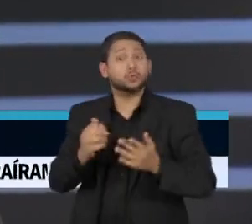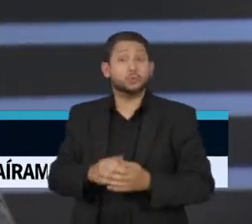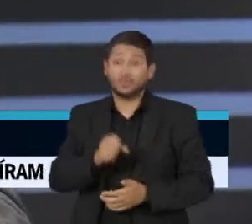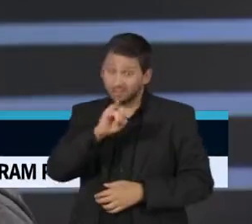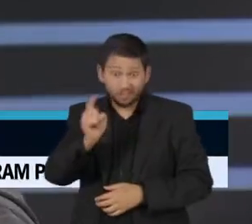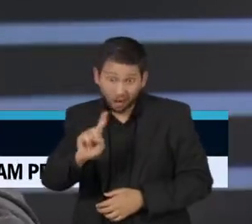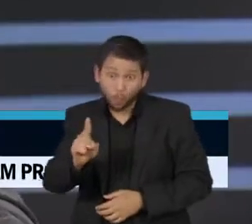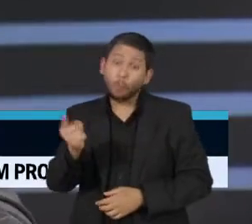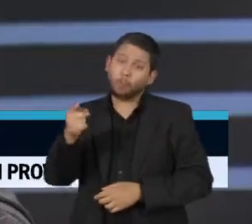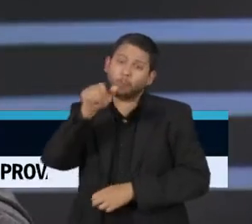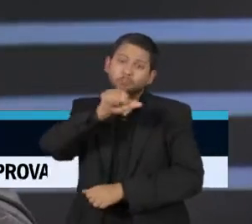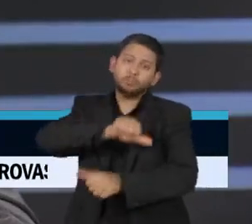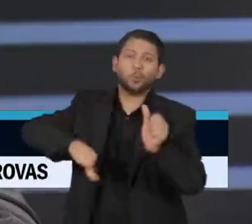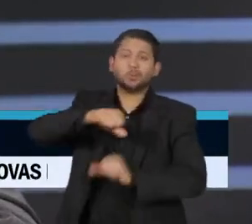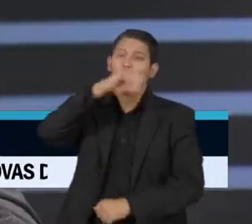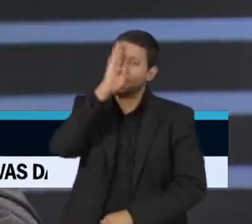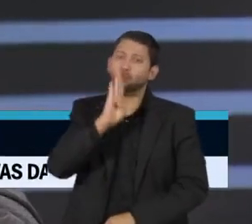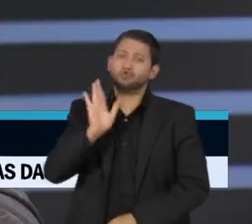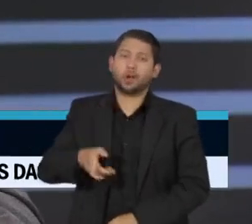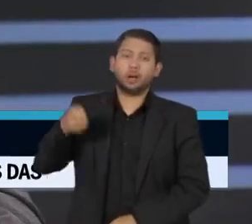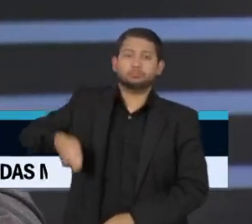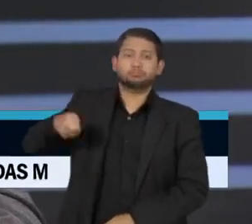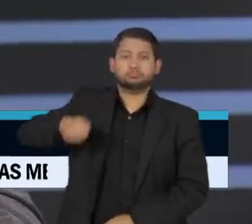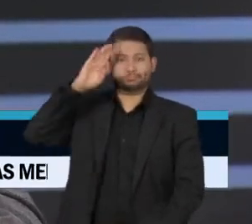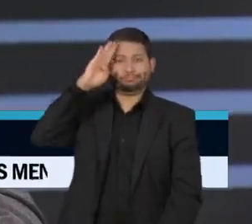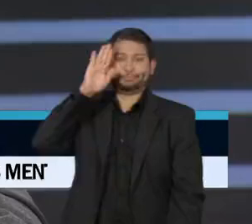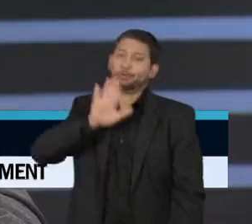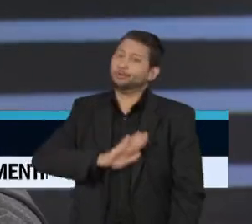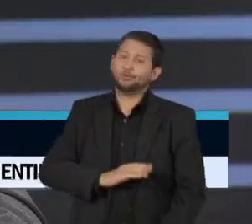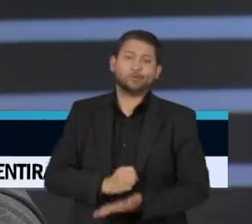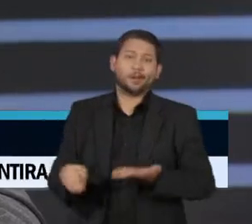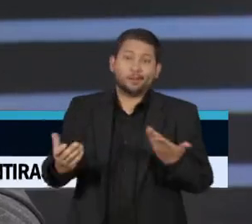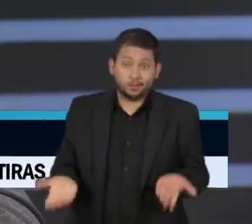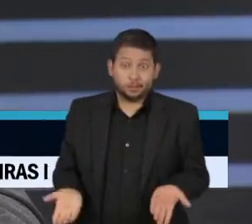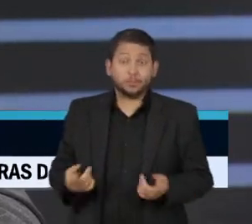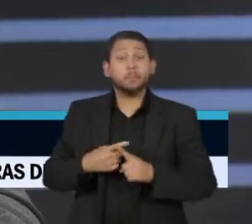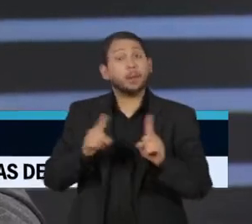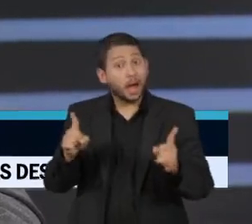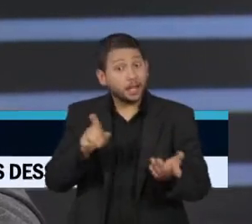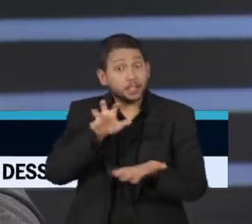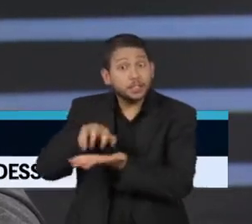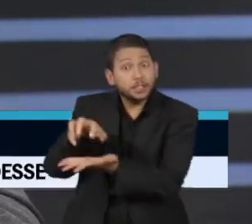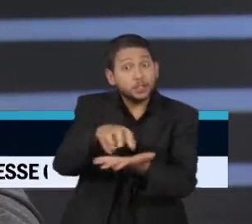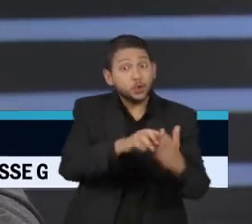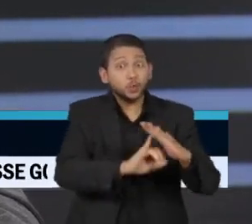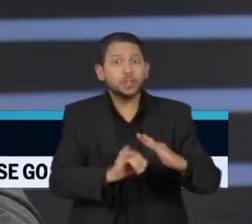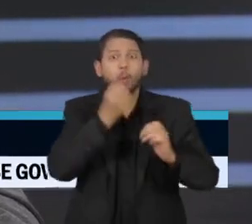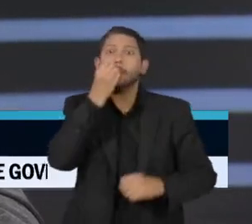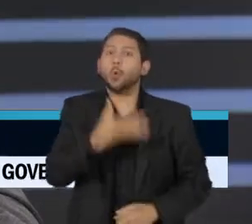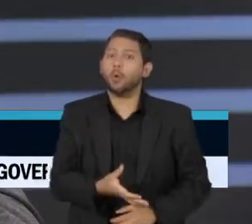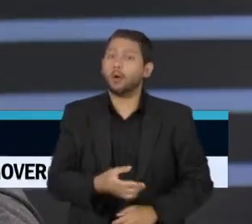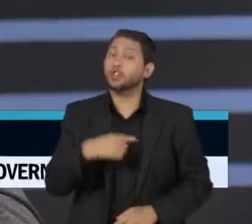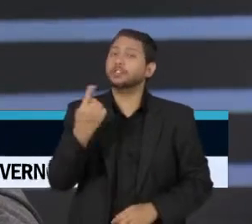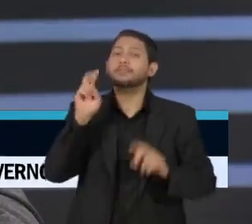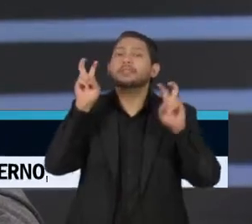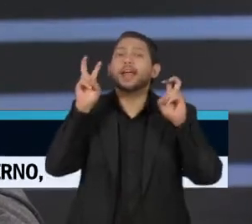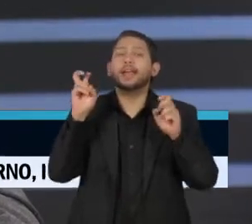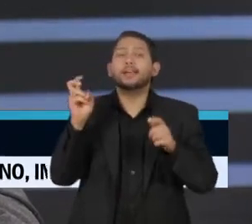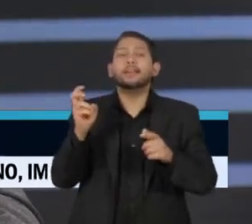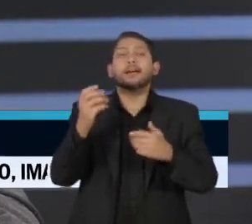viveremos uma ditadura e por fim uma última questão as instituições que funcionaram muito bem nós temos duas dívidas